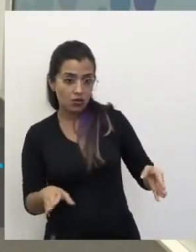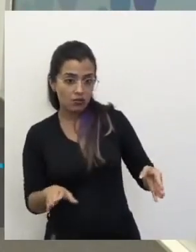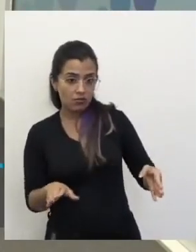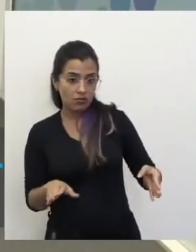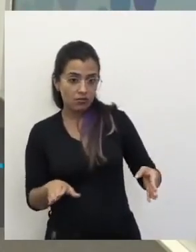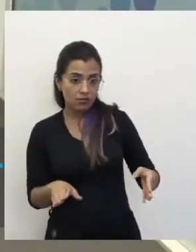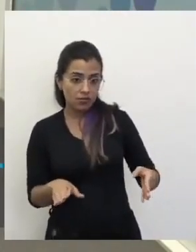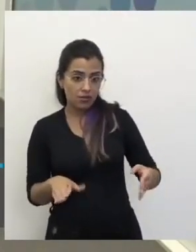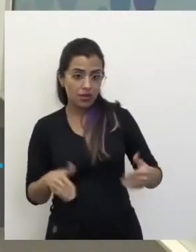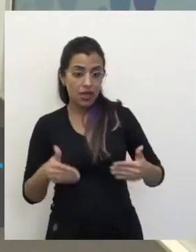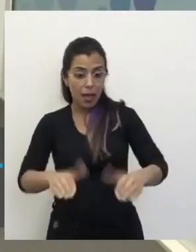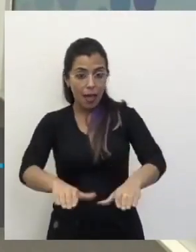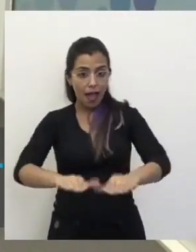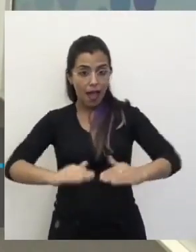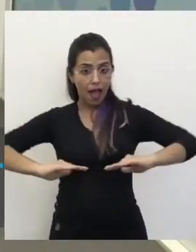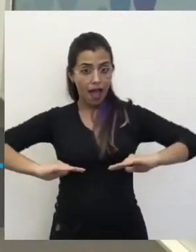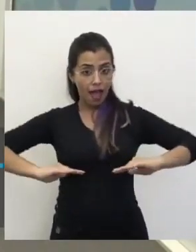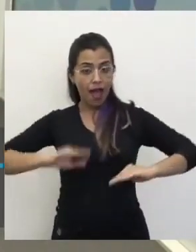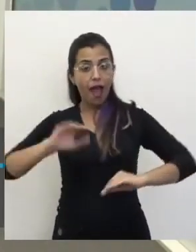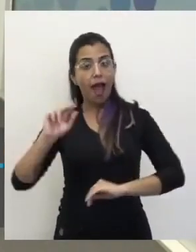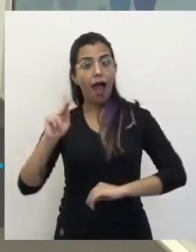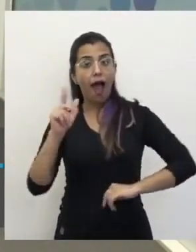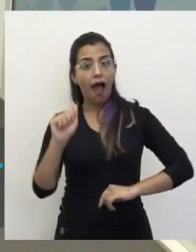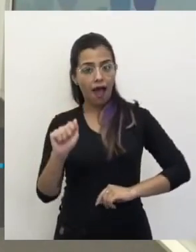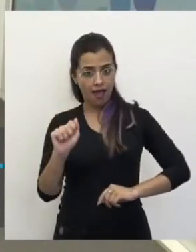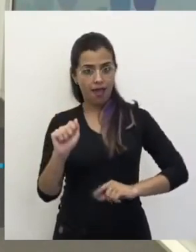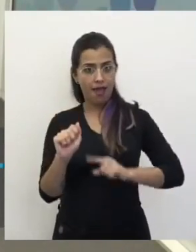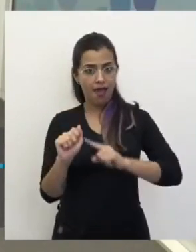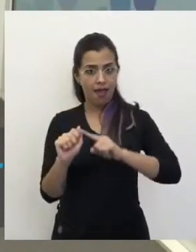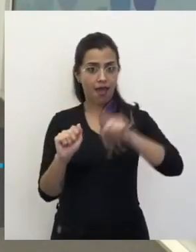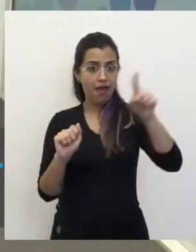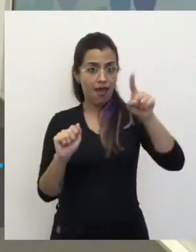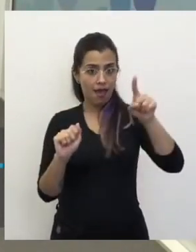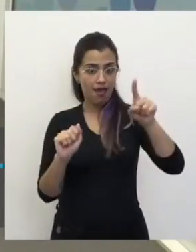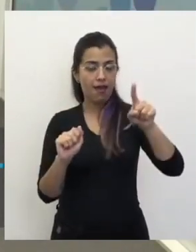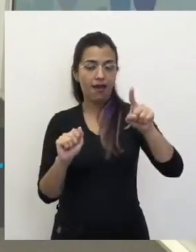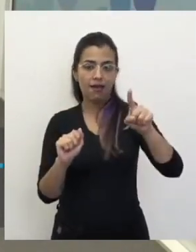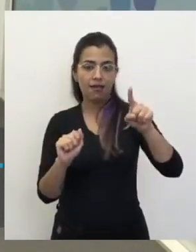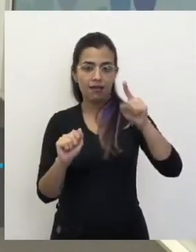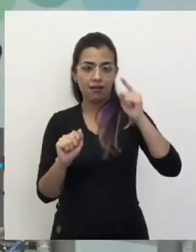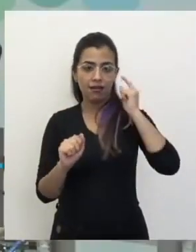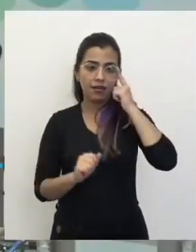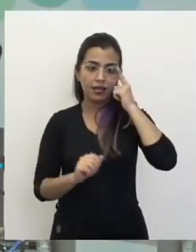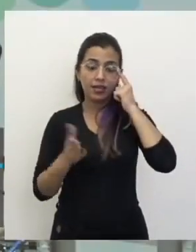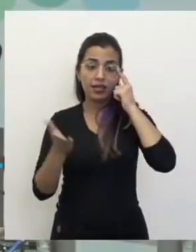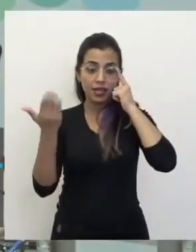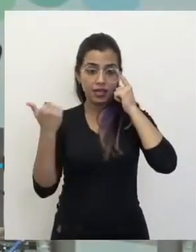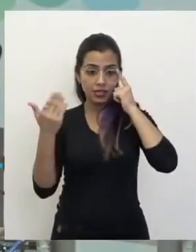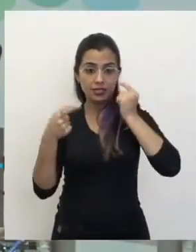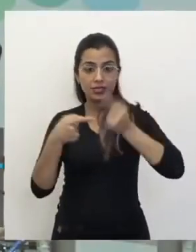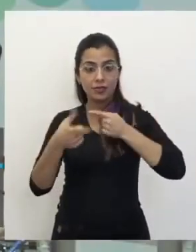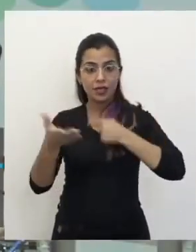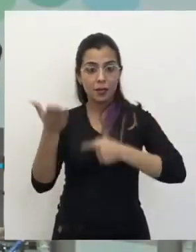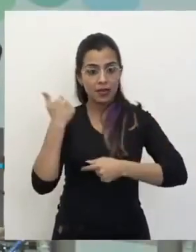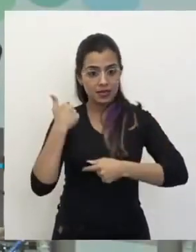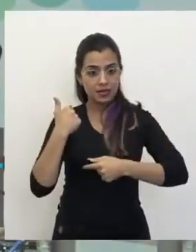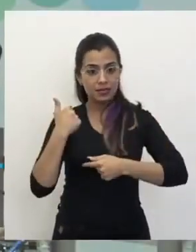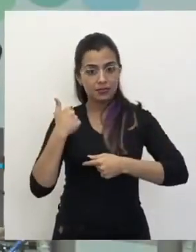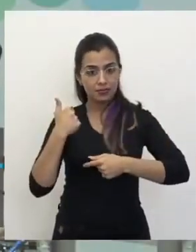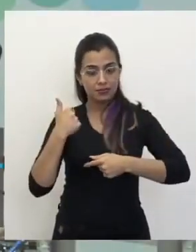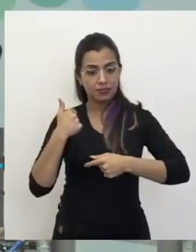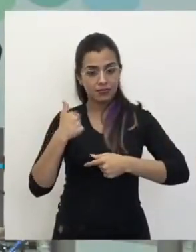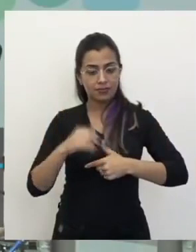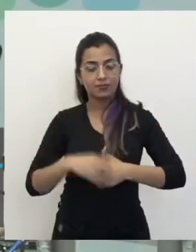pode comer à mesa. À mesa. Com o A, com o acento indicador da crase, que a gente aprendeu na semana passada, né? Come